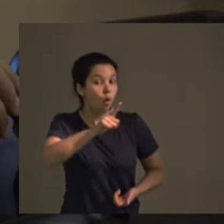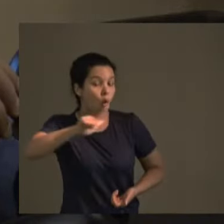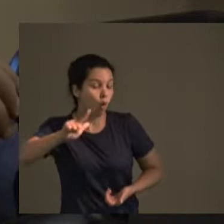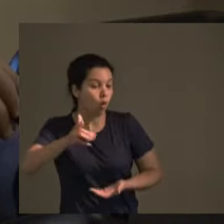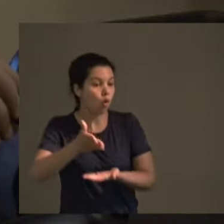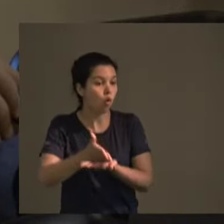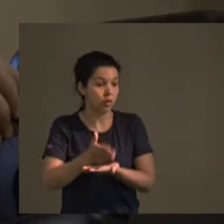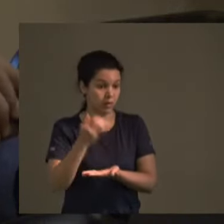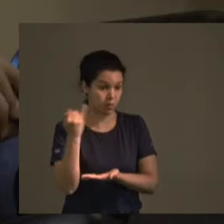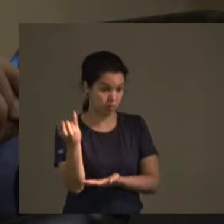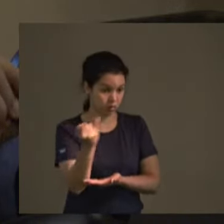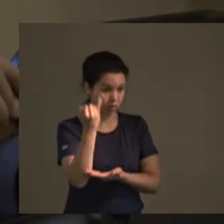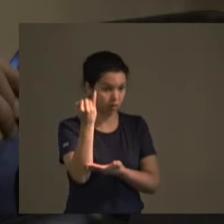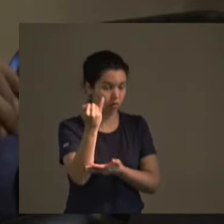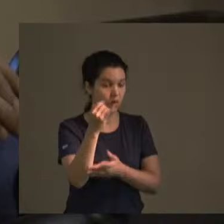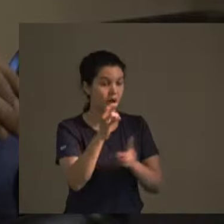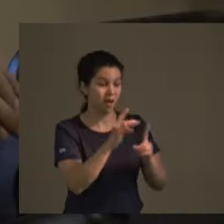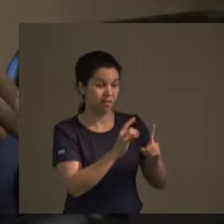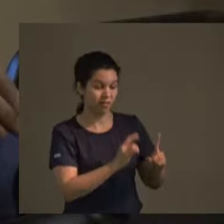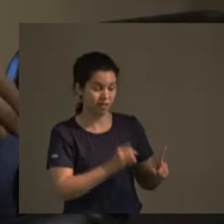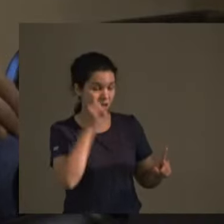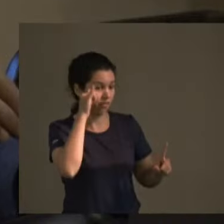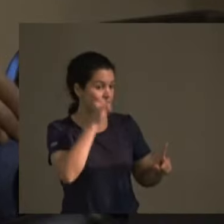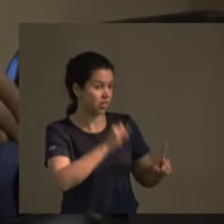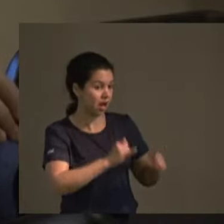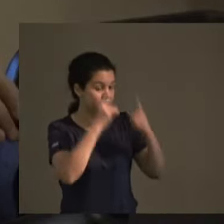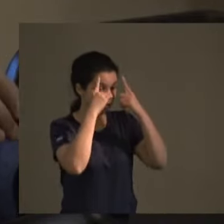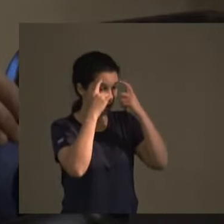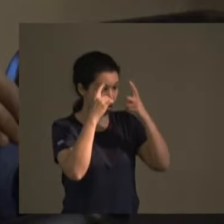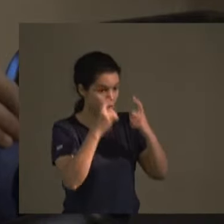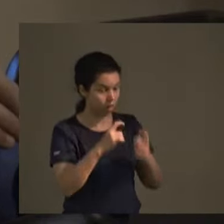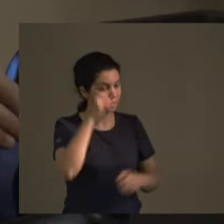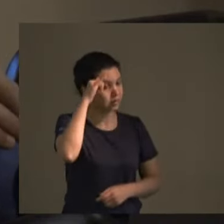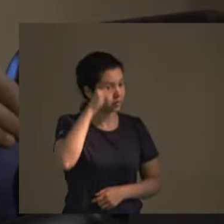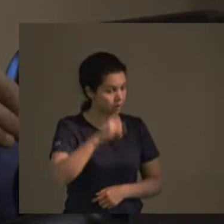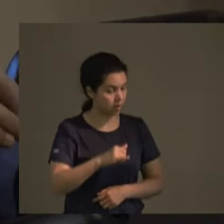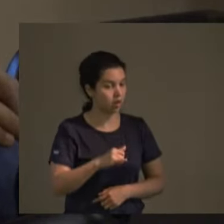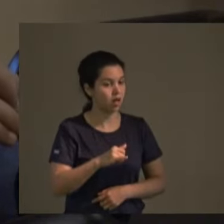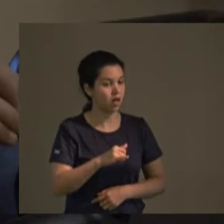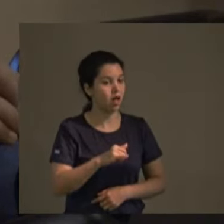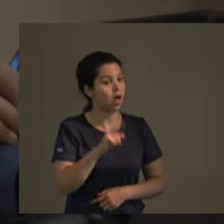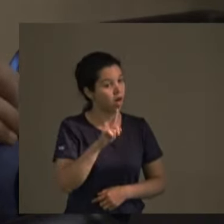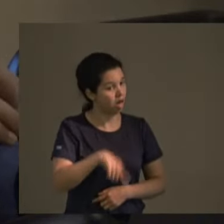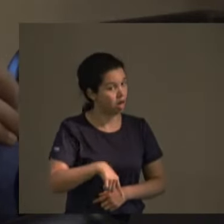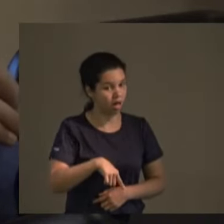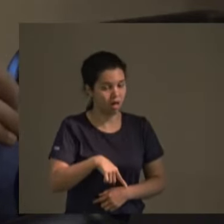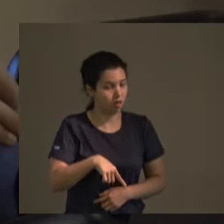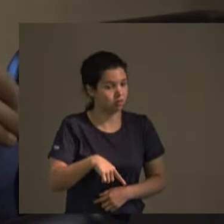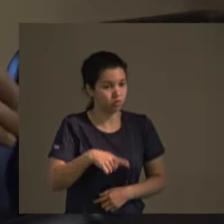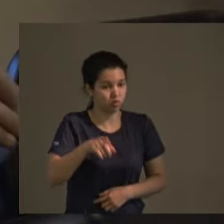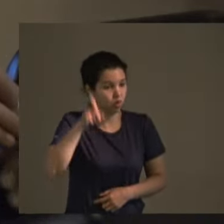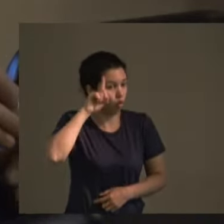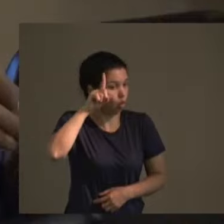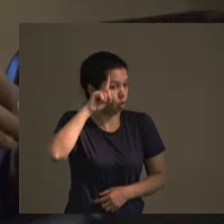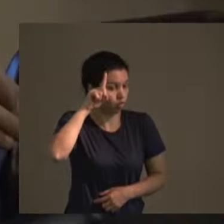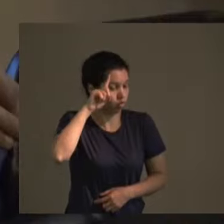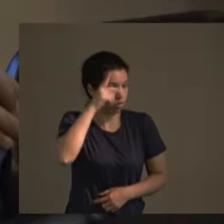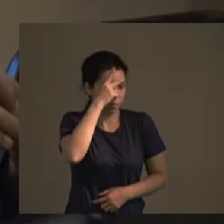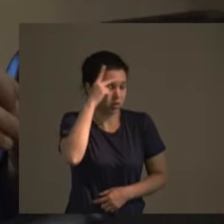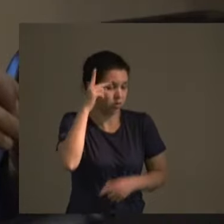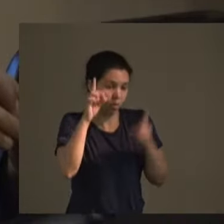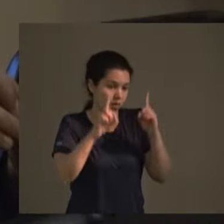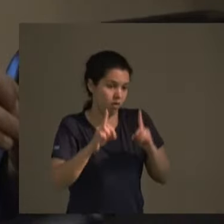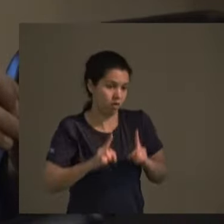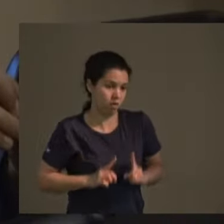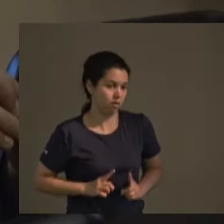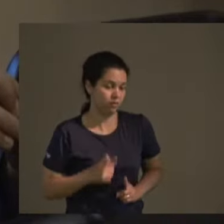sobre enfrentamento ao capacitismo e à não violência, porque isso é uma constante na vida das pessoas com deficiência, infelizmente.